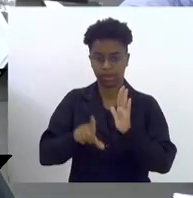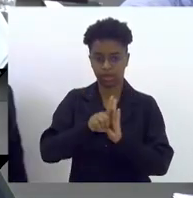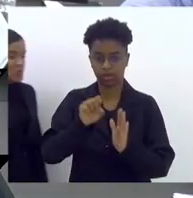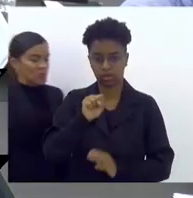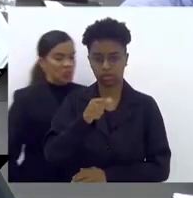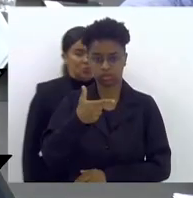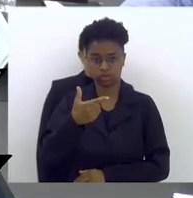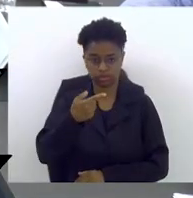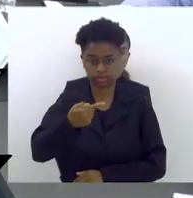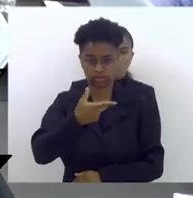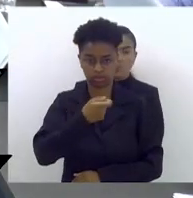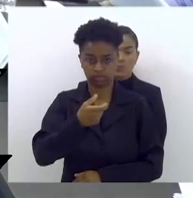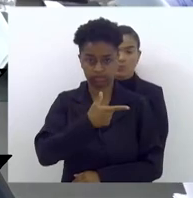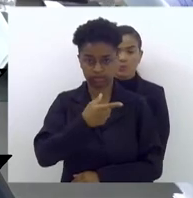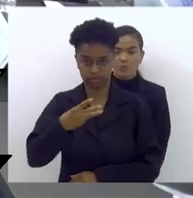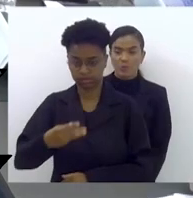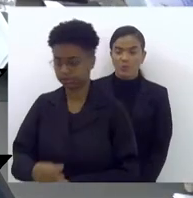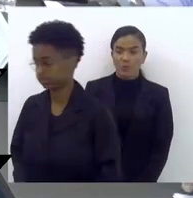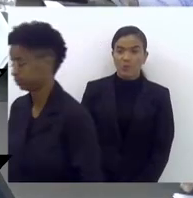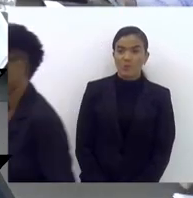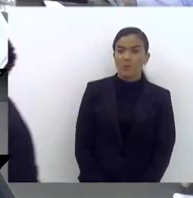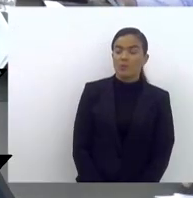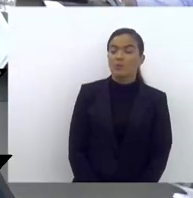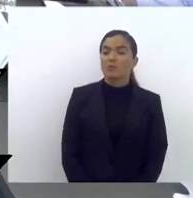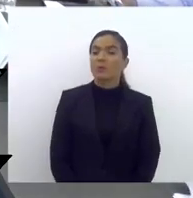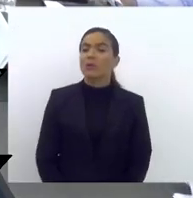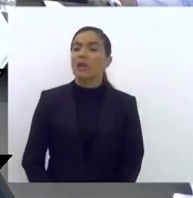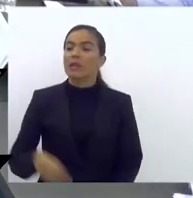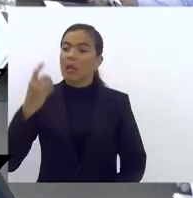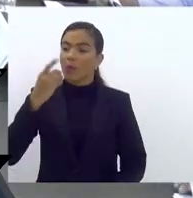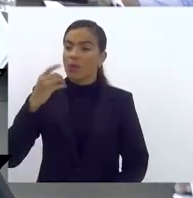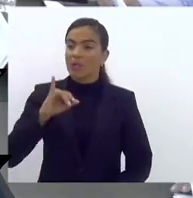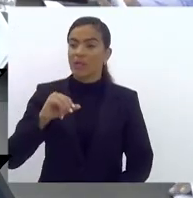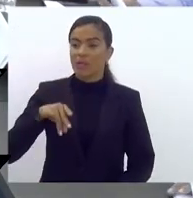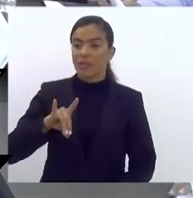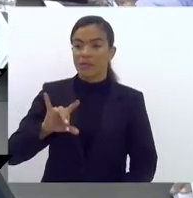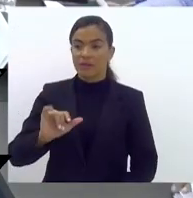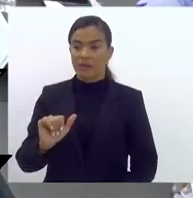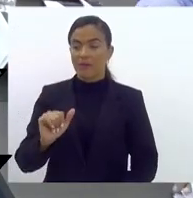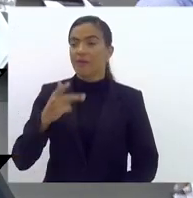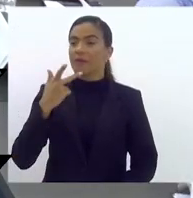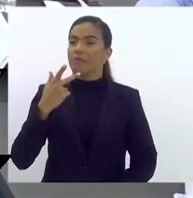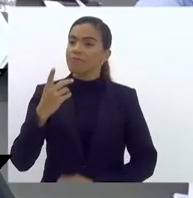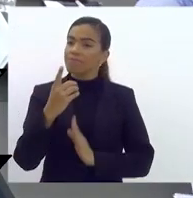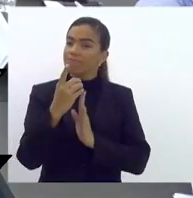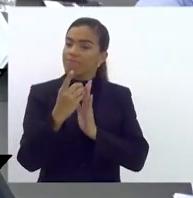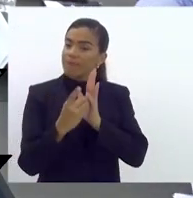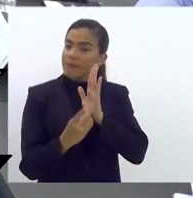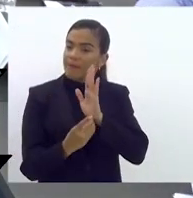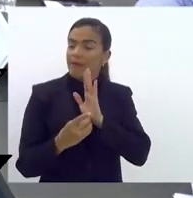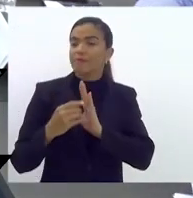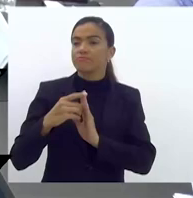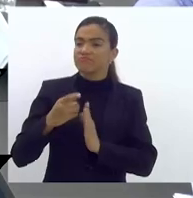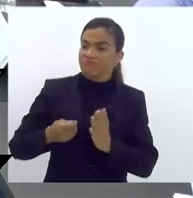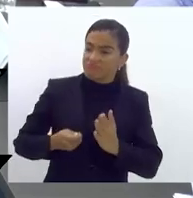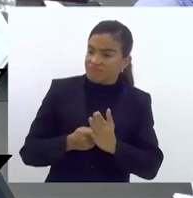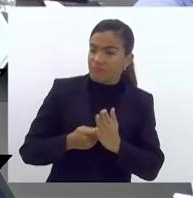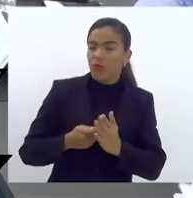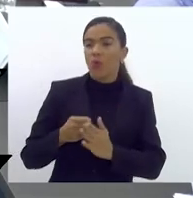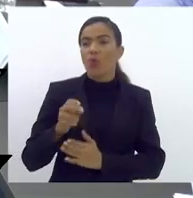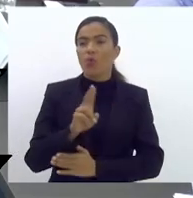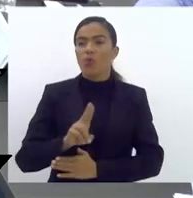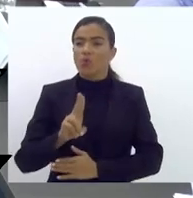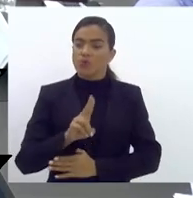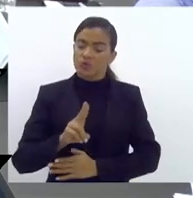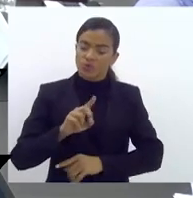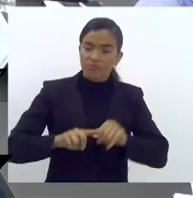2023 de auto Gualberto e Rodrigo Amorim estabelece diretrizes para tornar obrigatório o uso de